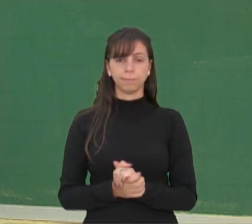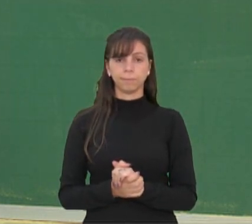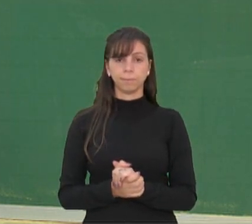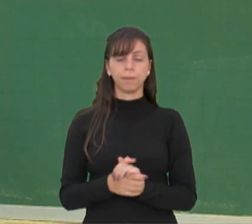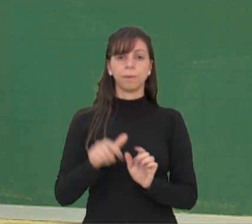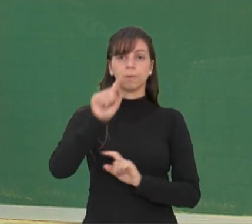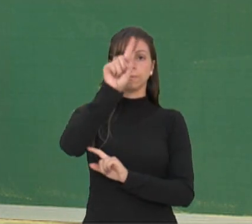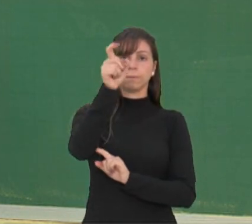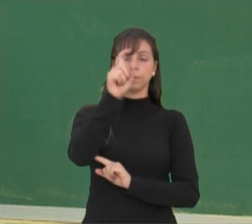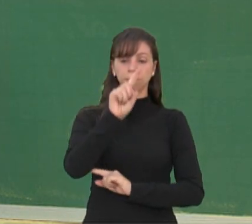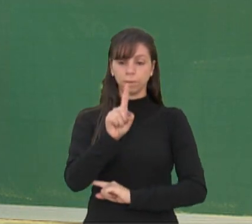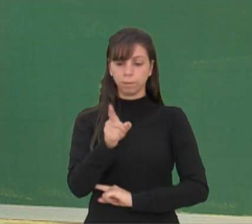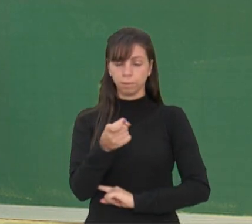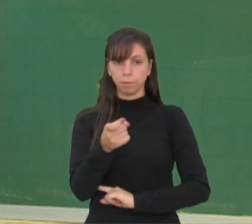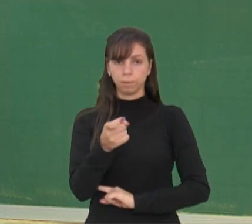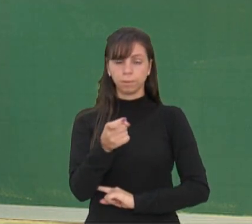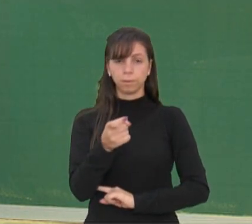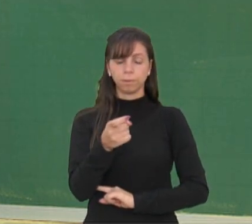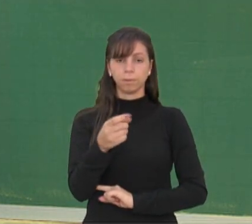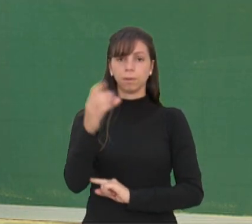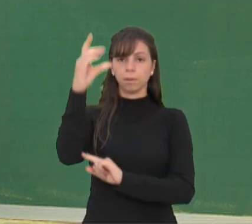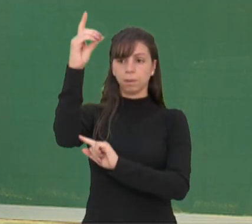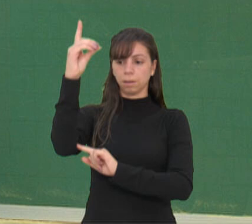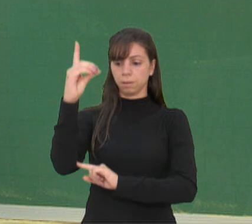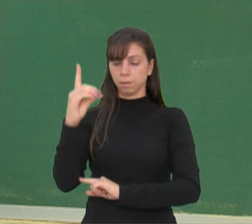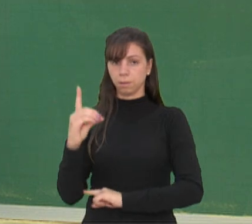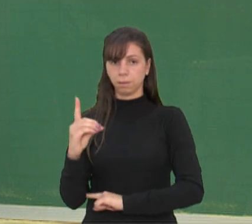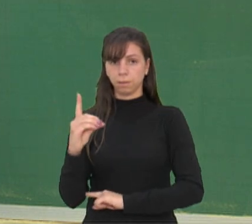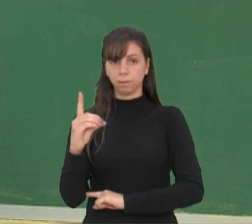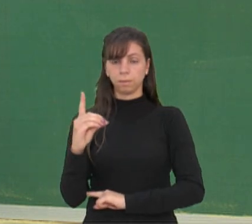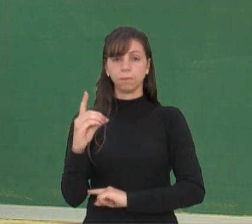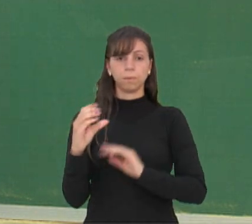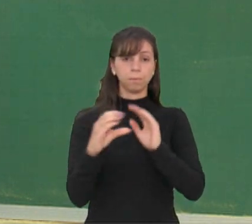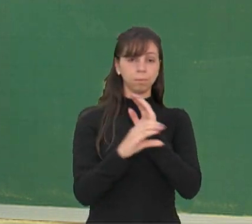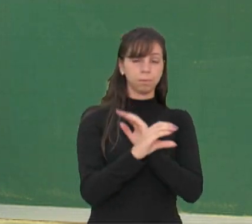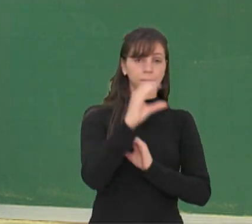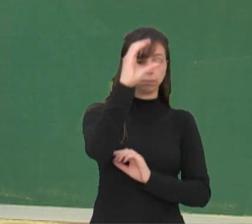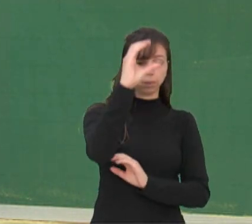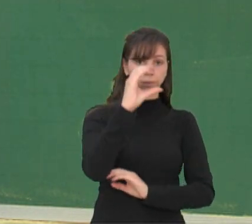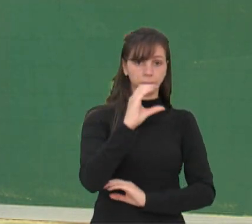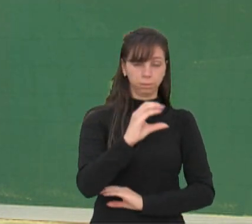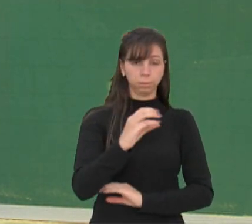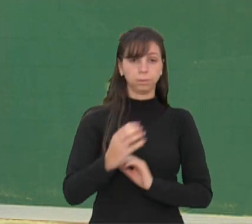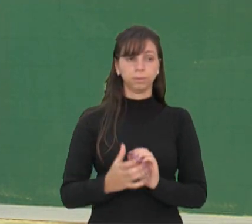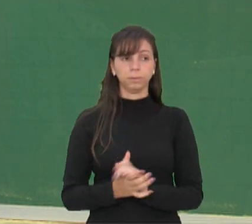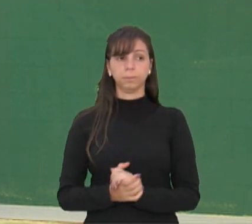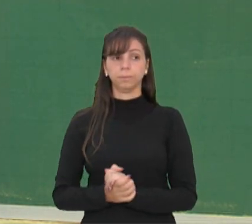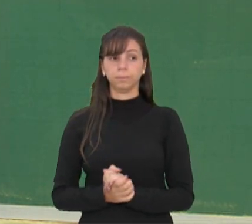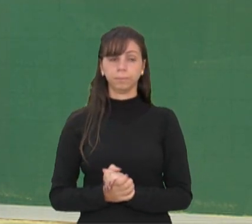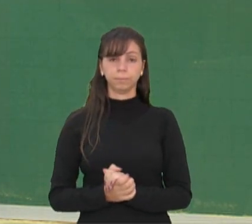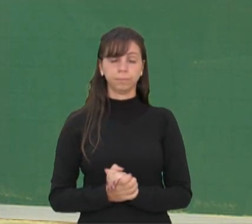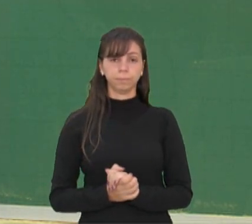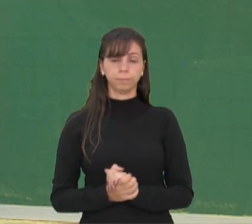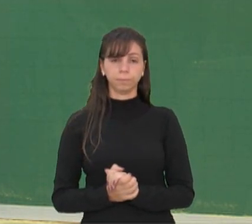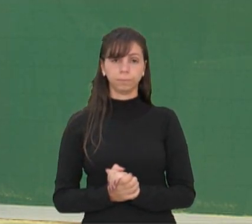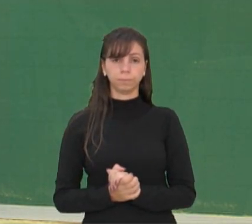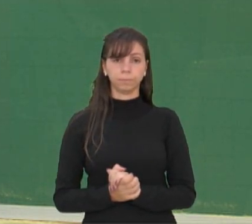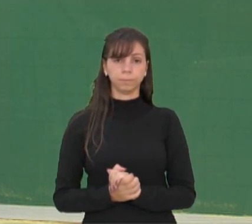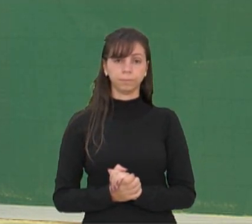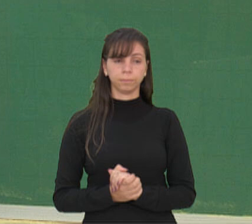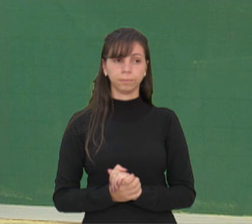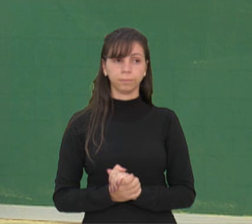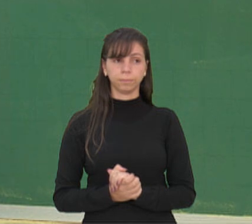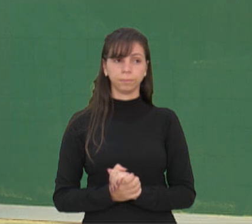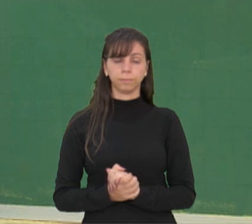Vírgula embaixo de vírgula, décimo embaixo de décimo e inteiro embaixo de inteiro. 3 mais 0 é 3 e 0 mais 2